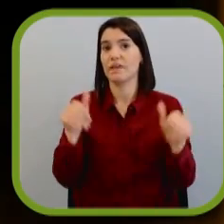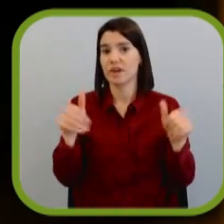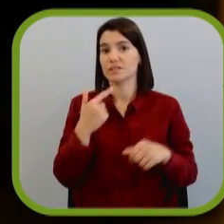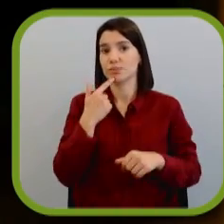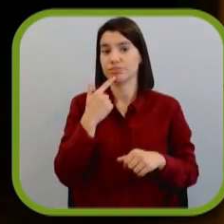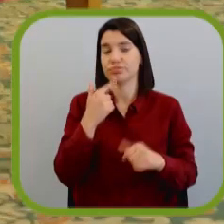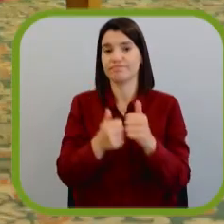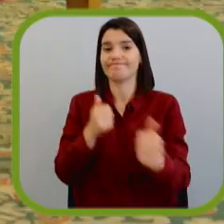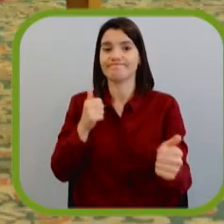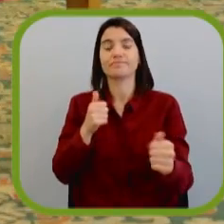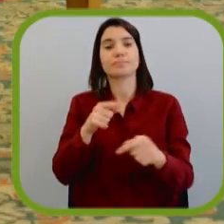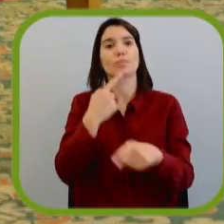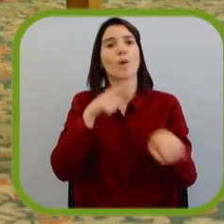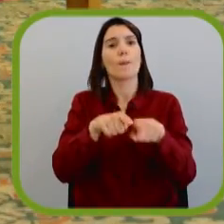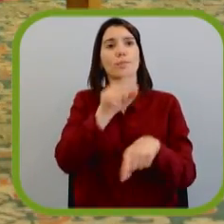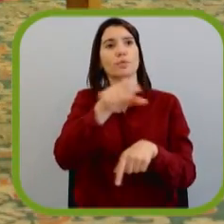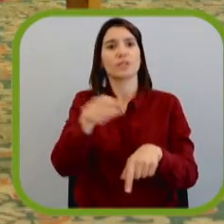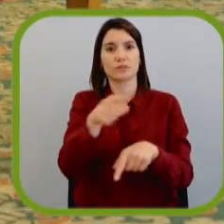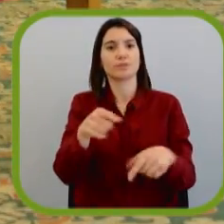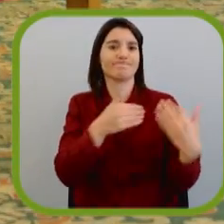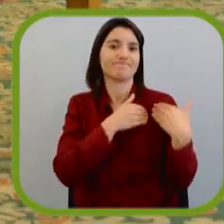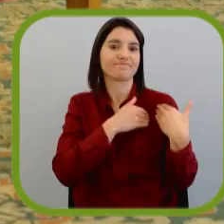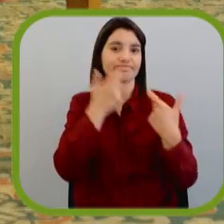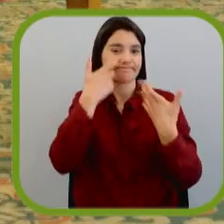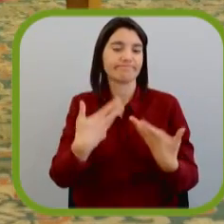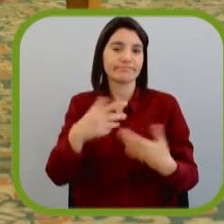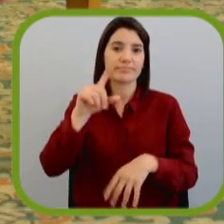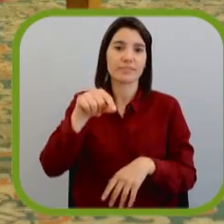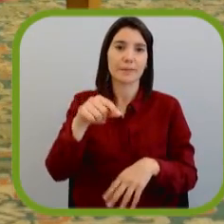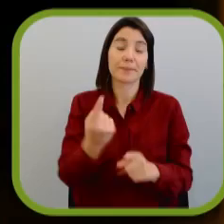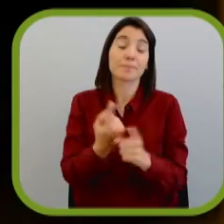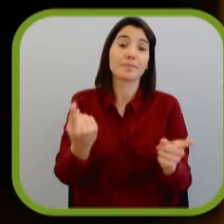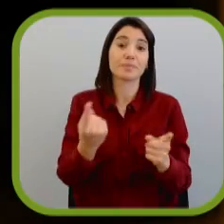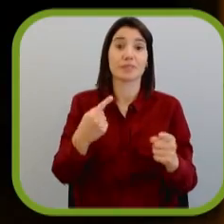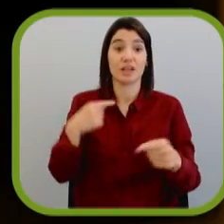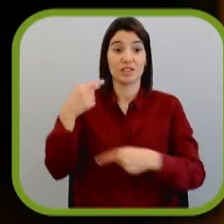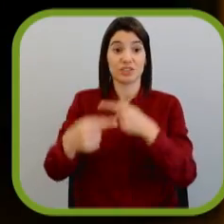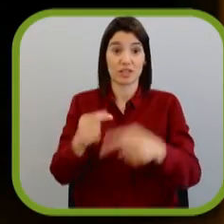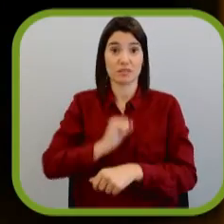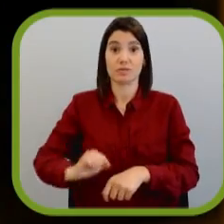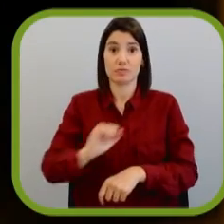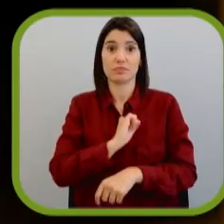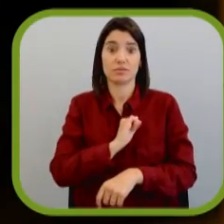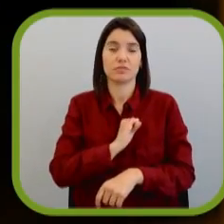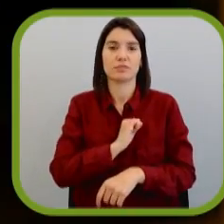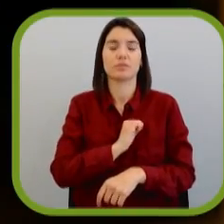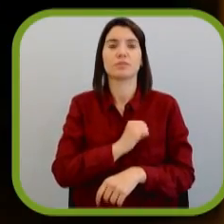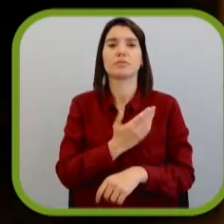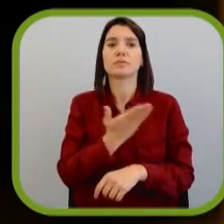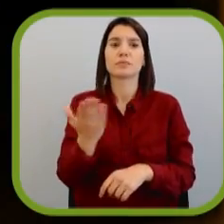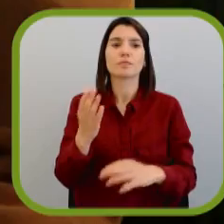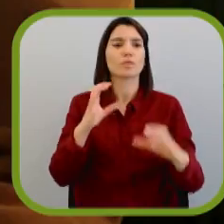da política e acho também que os políticos têm uma cota parte de culpa nisto tudo, porque falando da nossa geração, acho